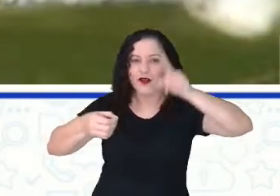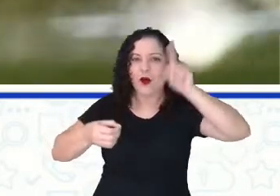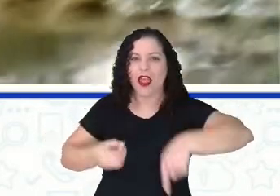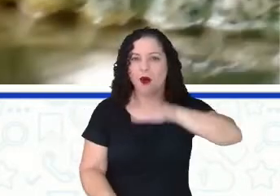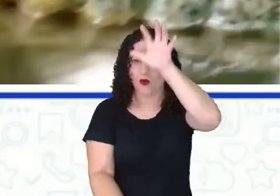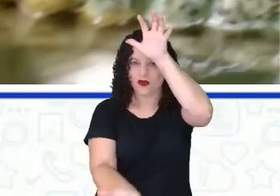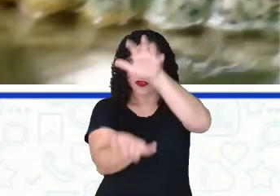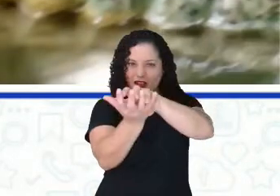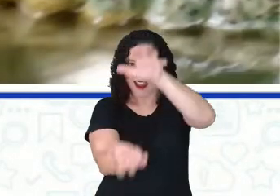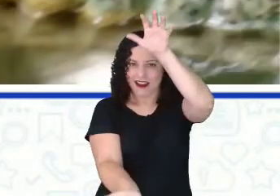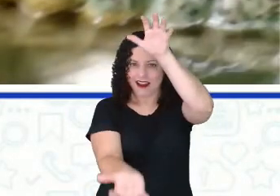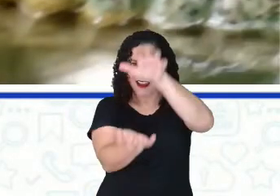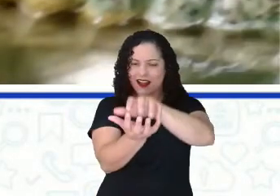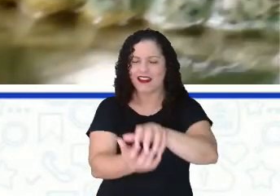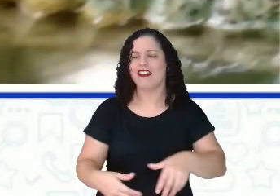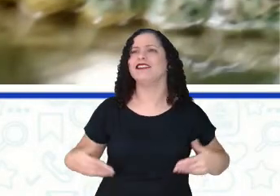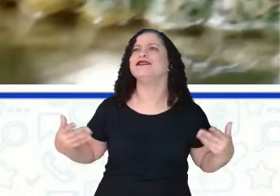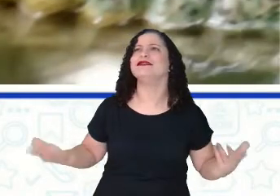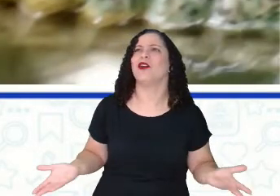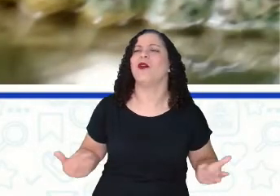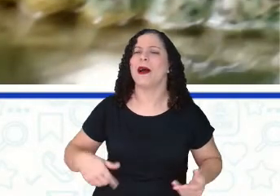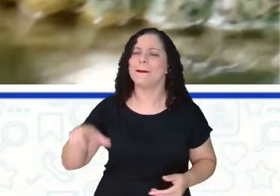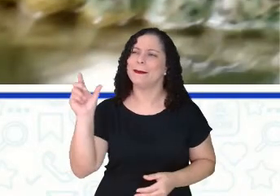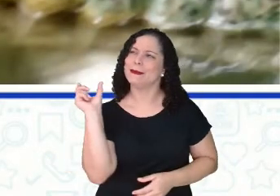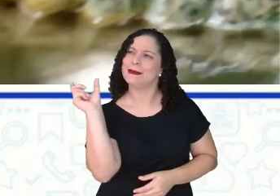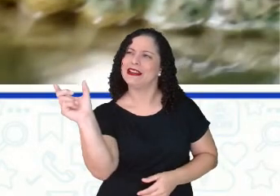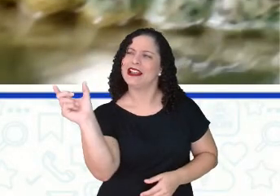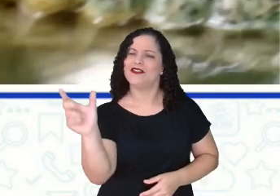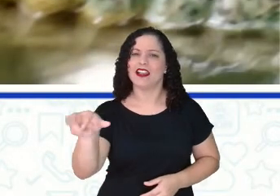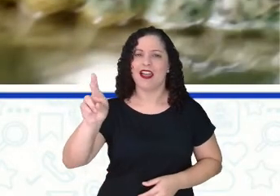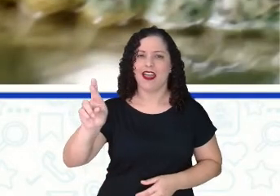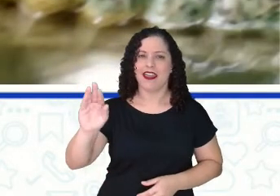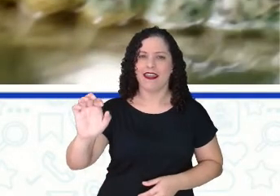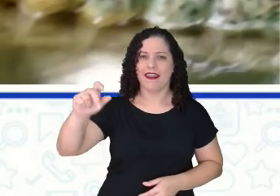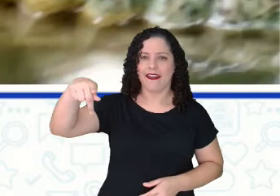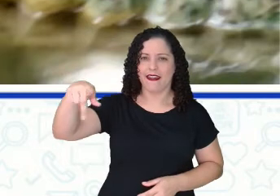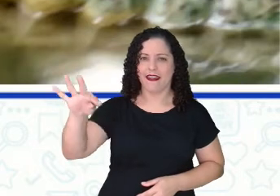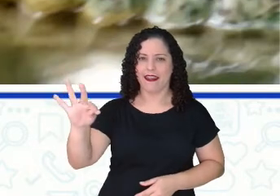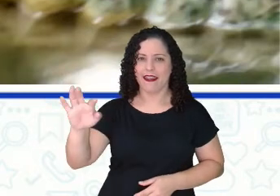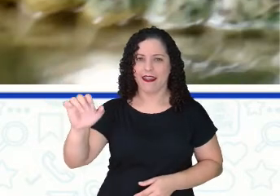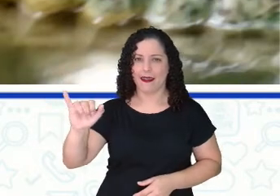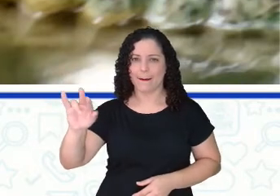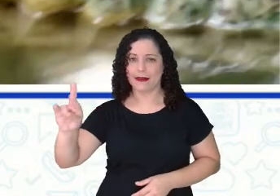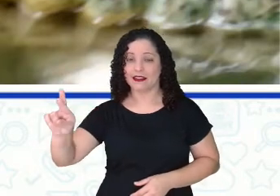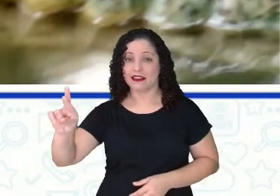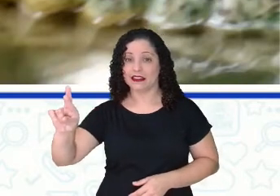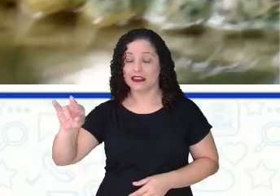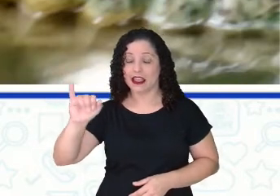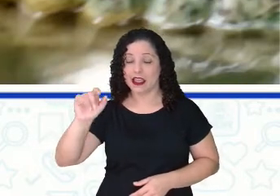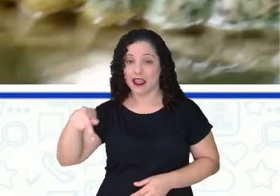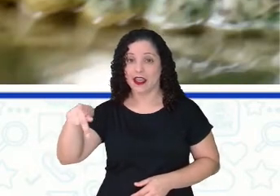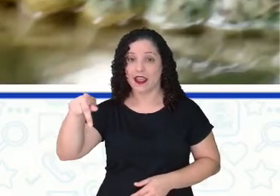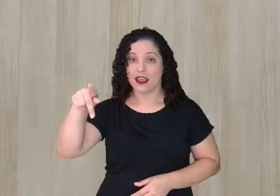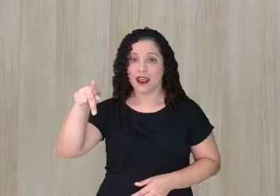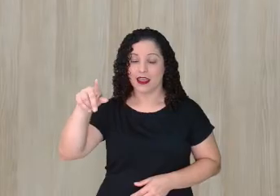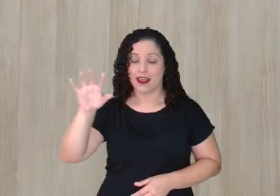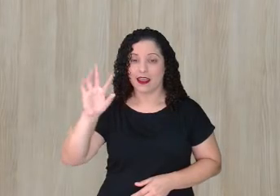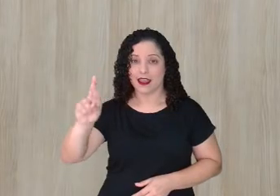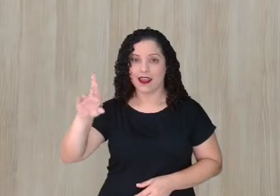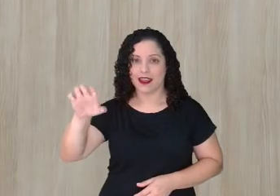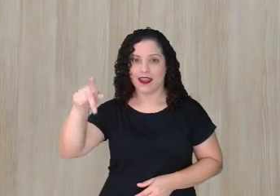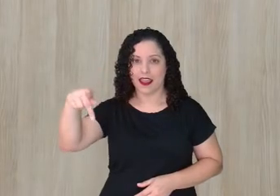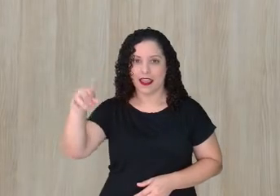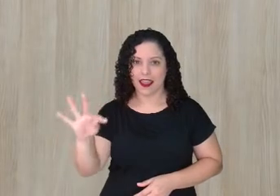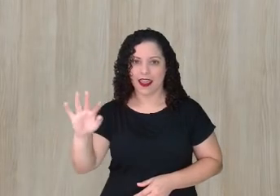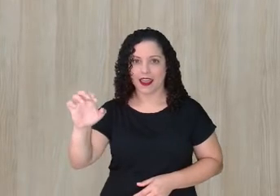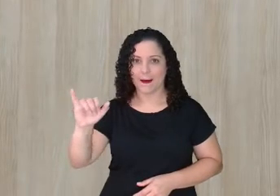aí, répteis. Então, nessa categoria, nós temos lagartixa, não é? E vários